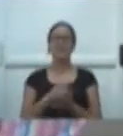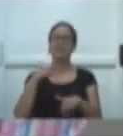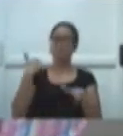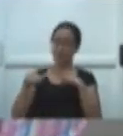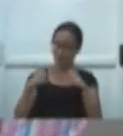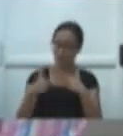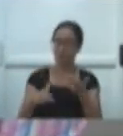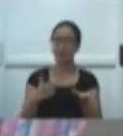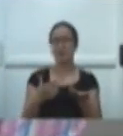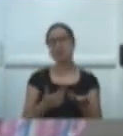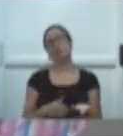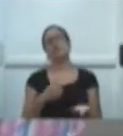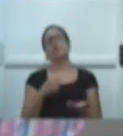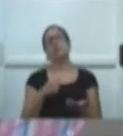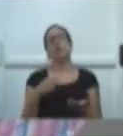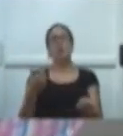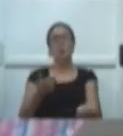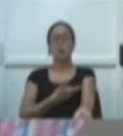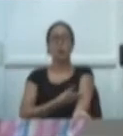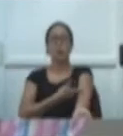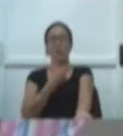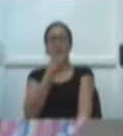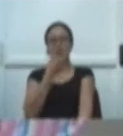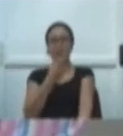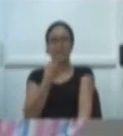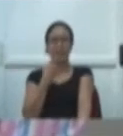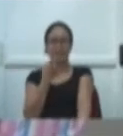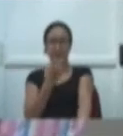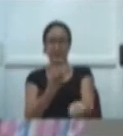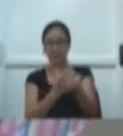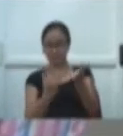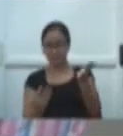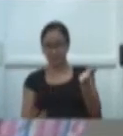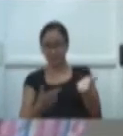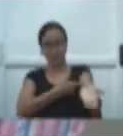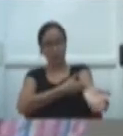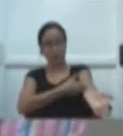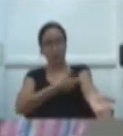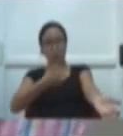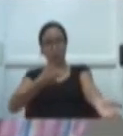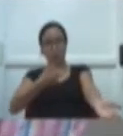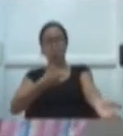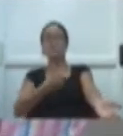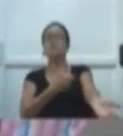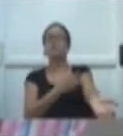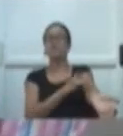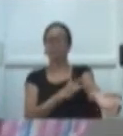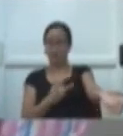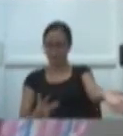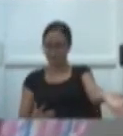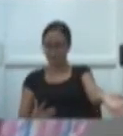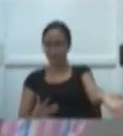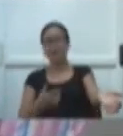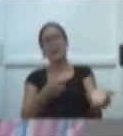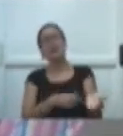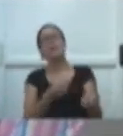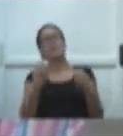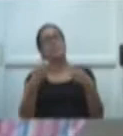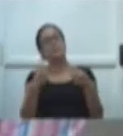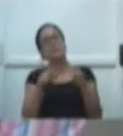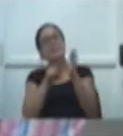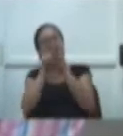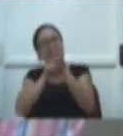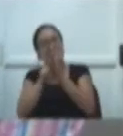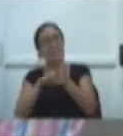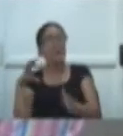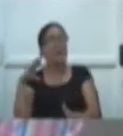necessário, ser até 24 horas de atendimento à questão da coleta dos exames de sangue. E também, por que não